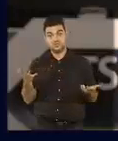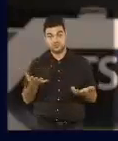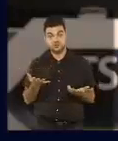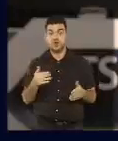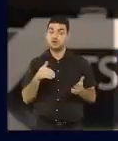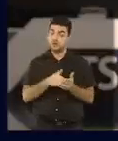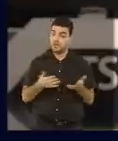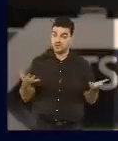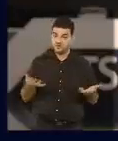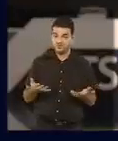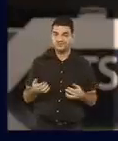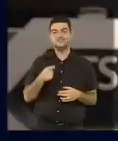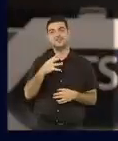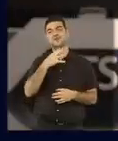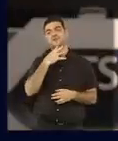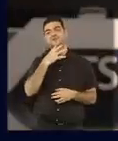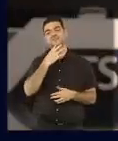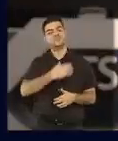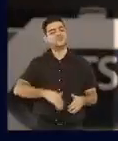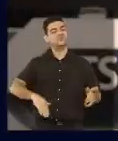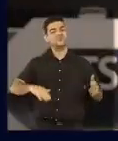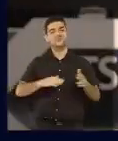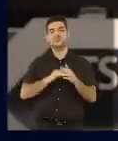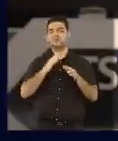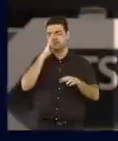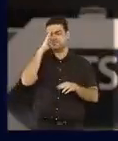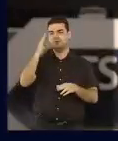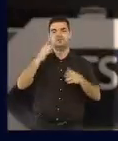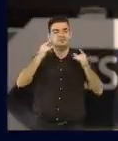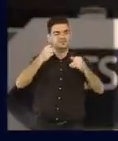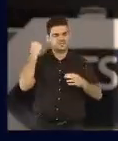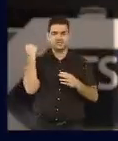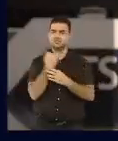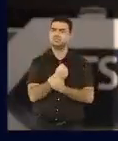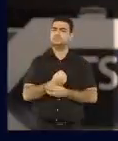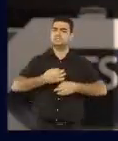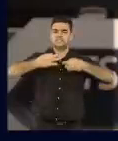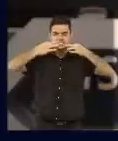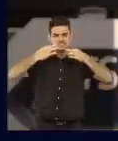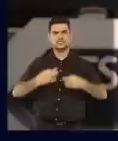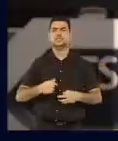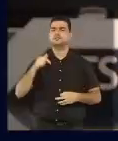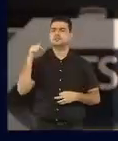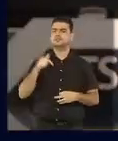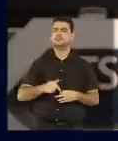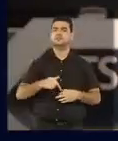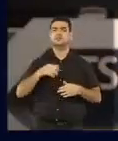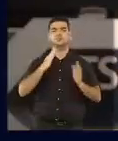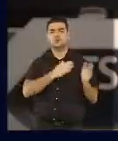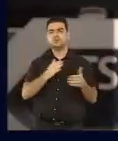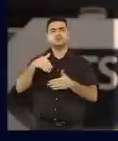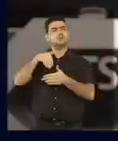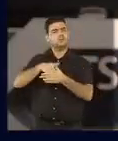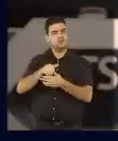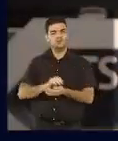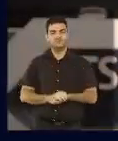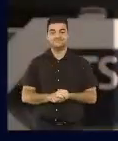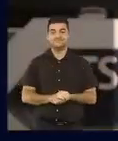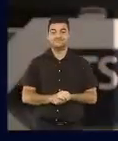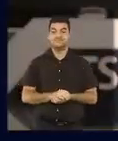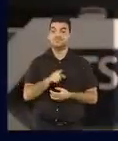chegou até aqui conhecer os principais etapas que garantem segurança do processo eleitoral